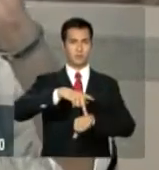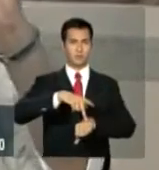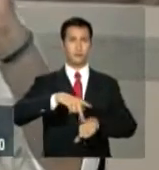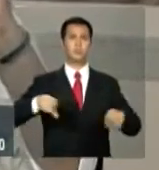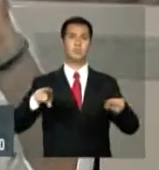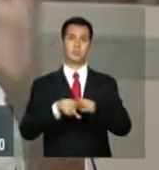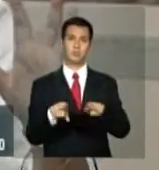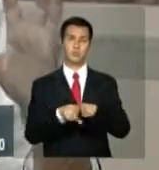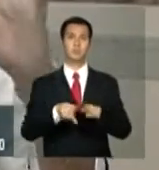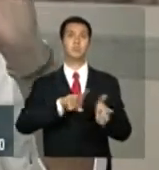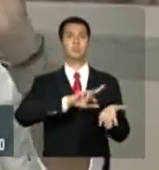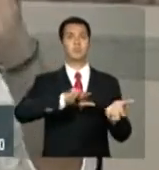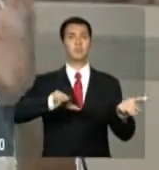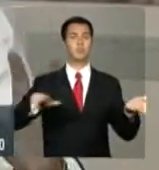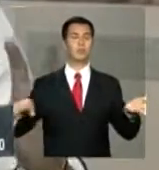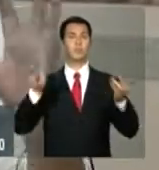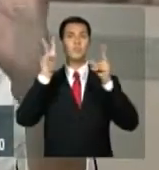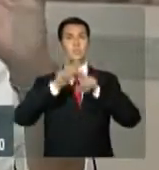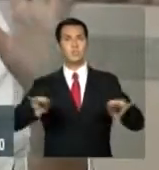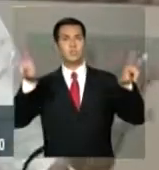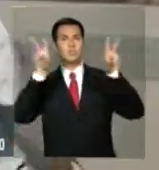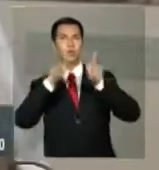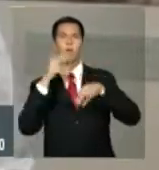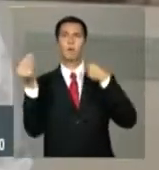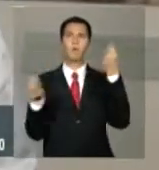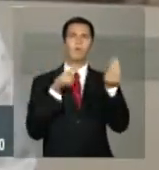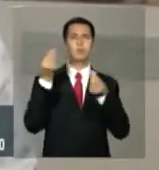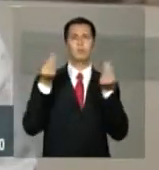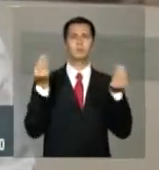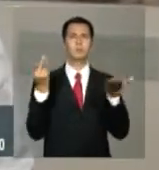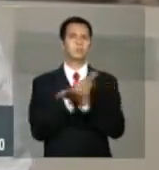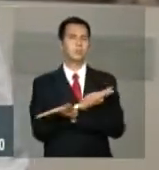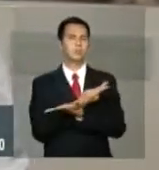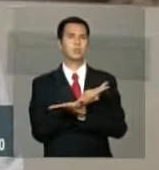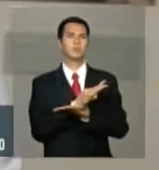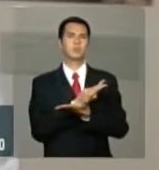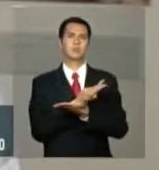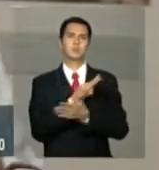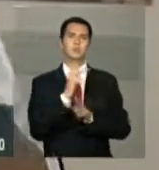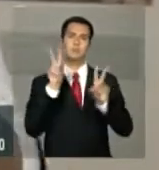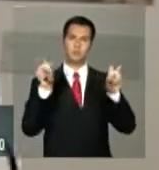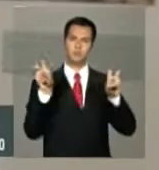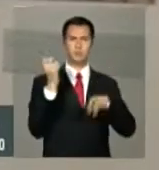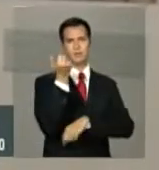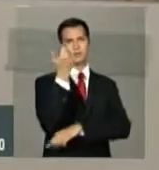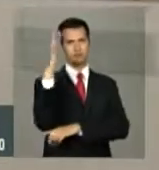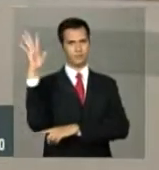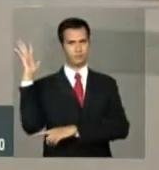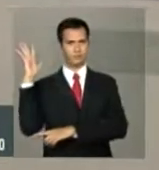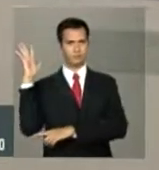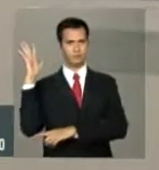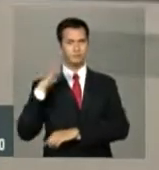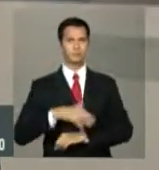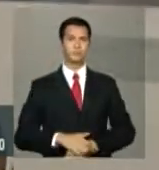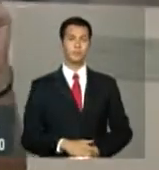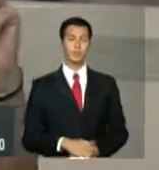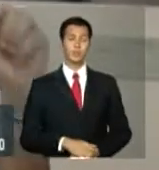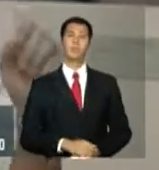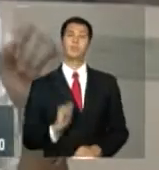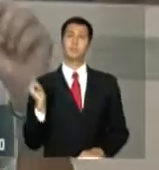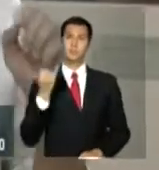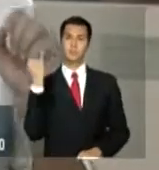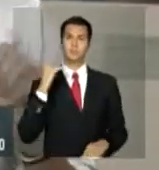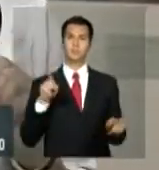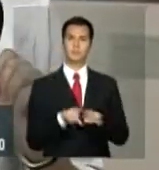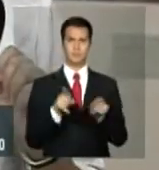diferentes visões do processo relativo à questão ambiental. Agora, é importante